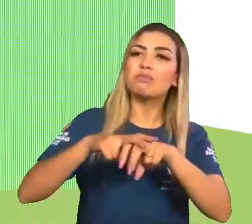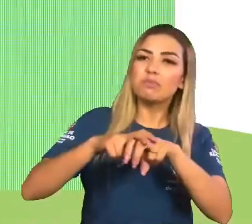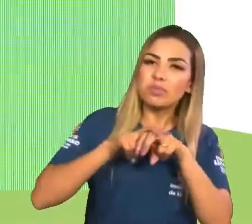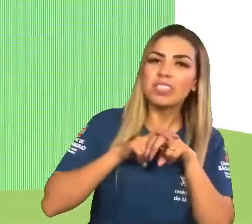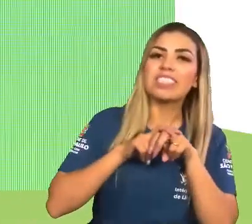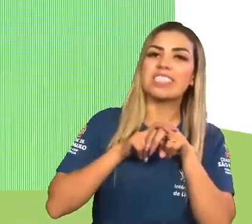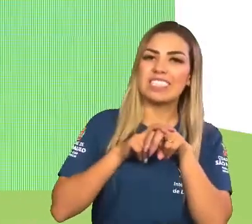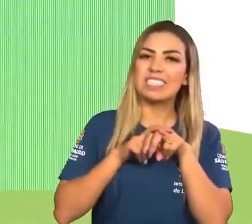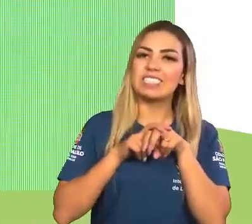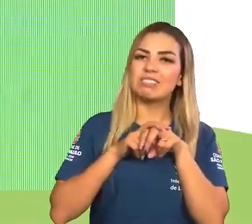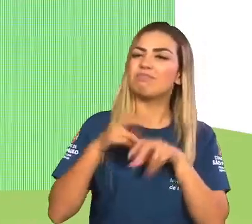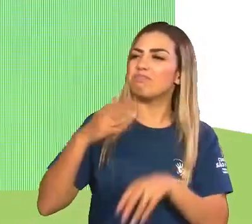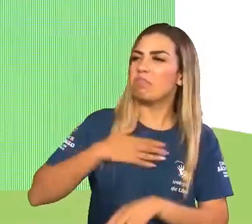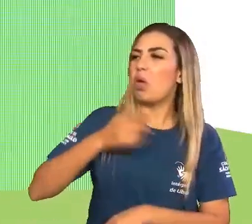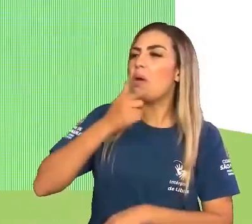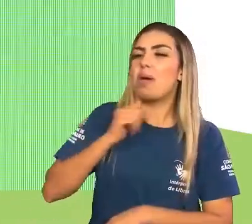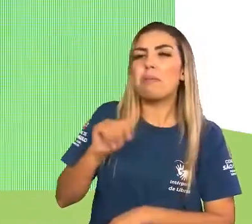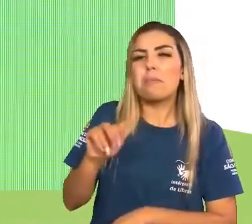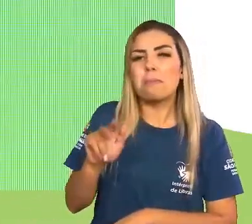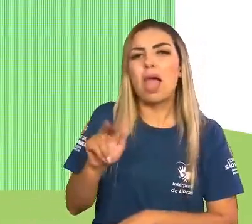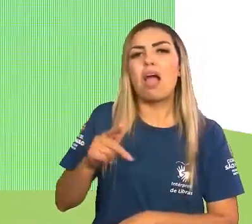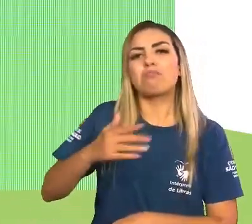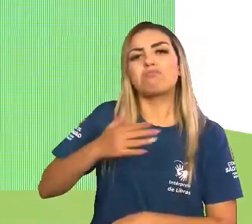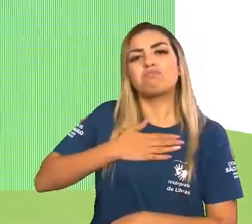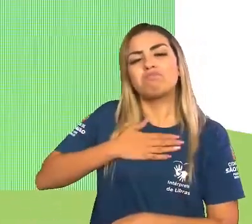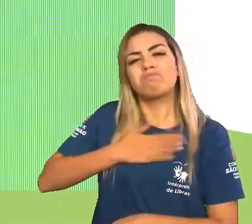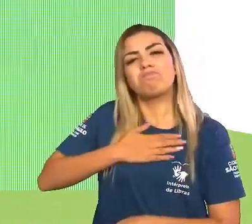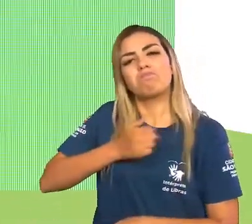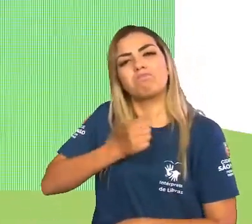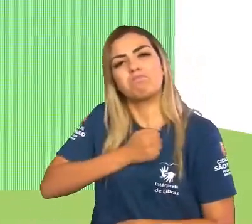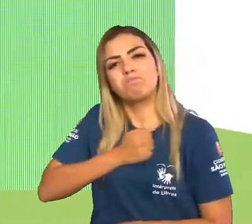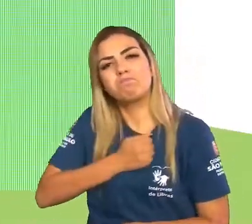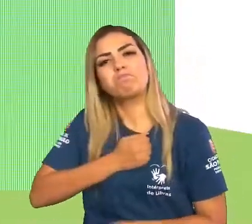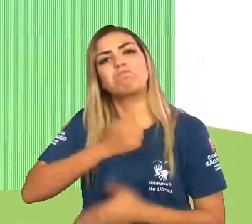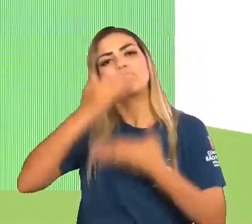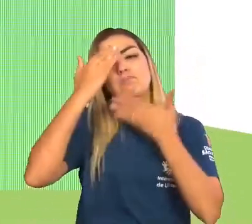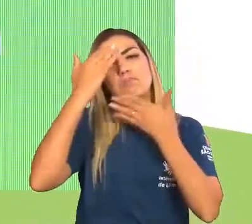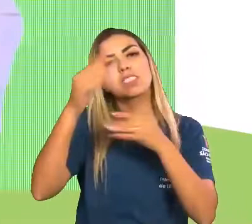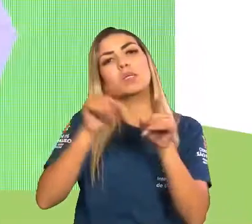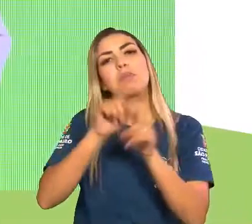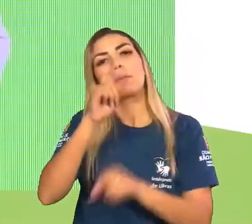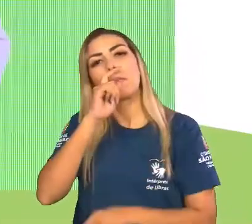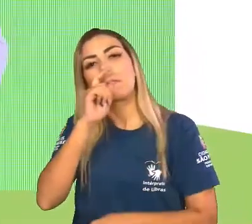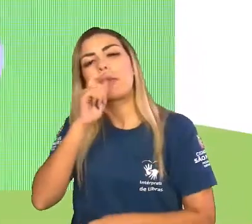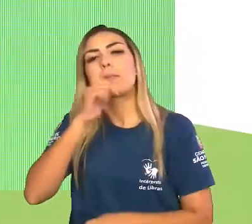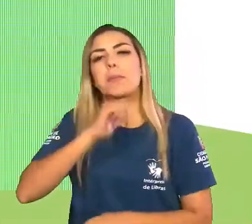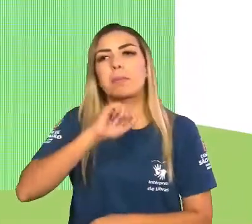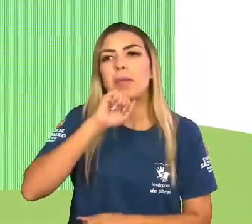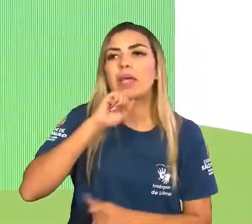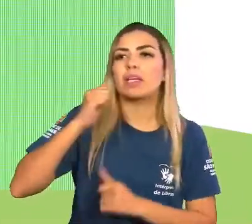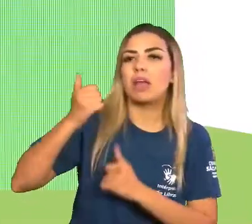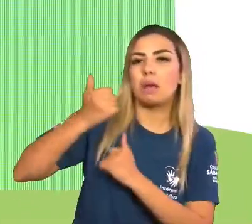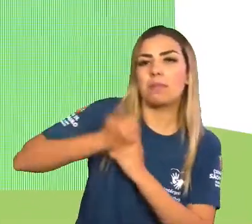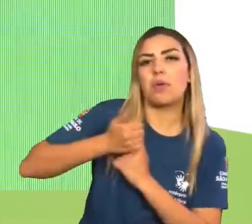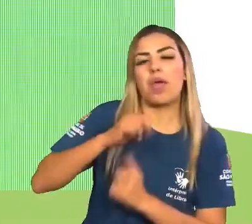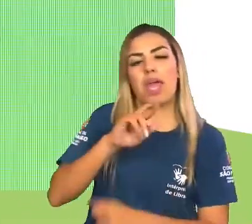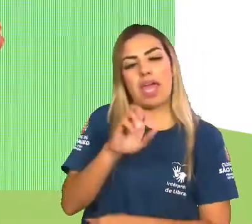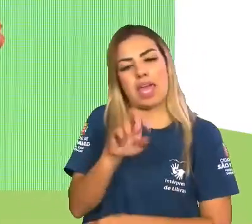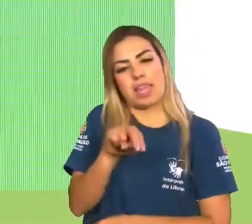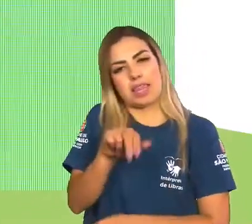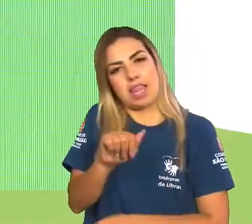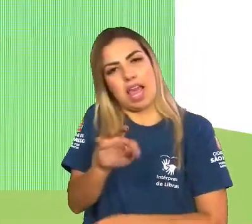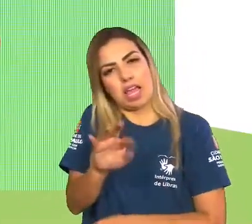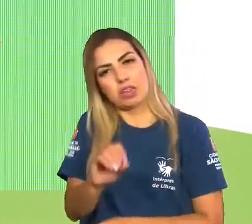também, meu irmão, e com muita gratidão também aos meus pais, Renato e